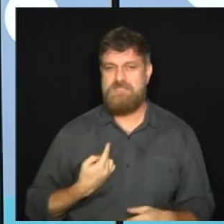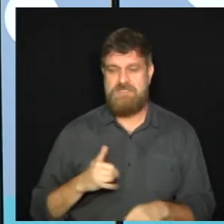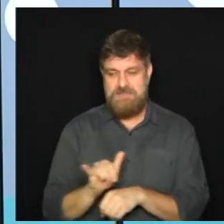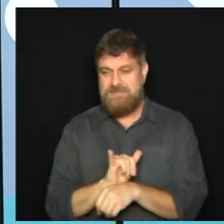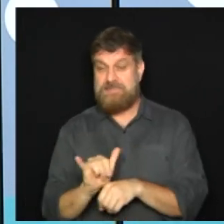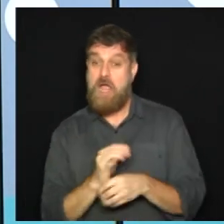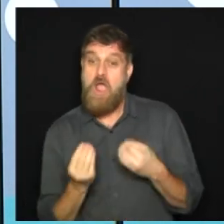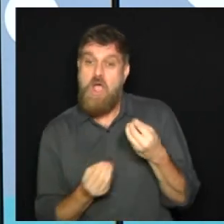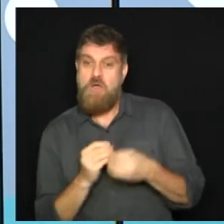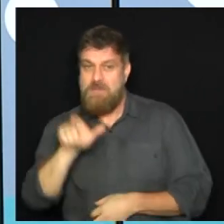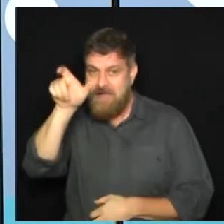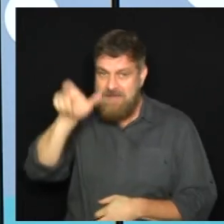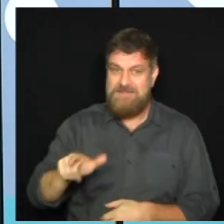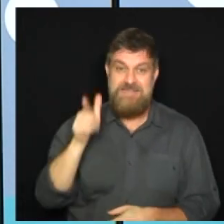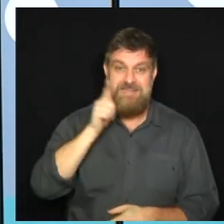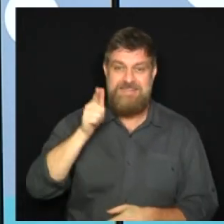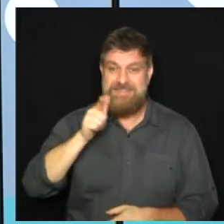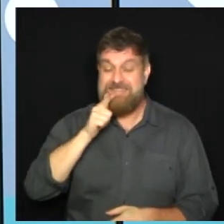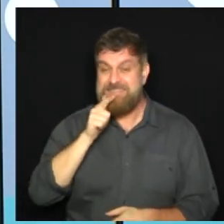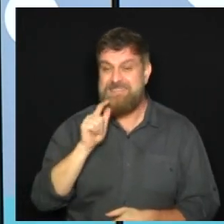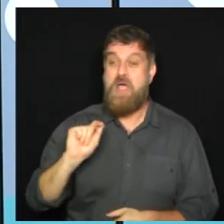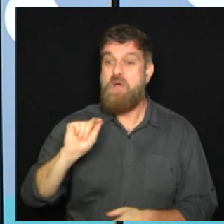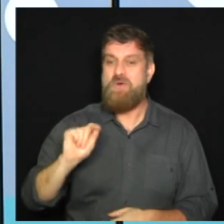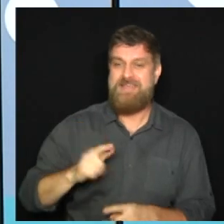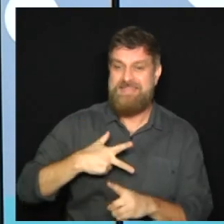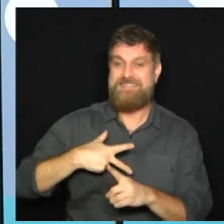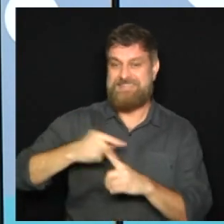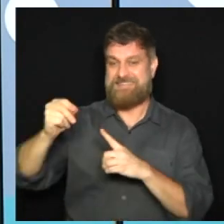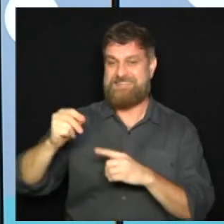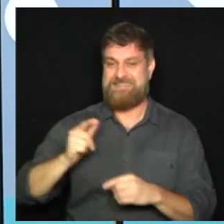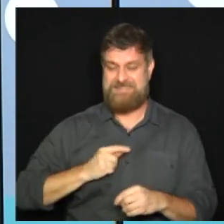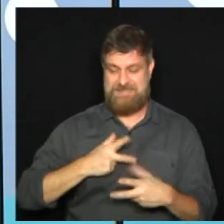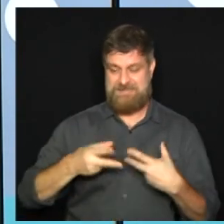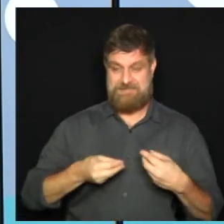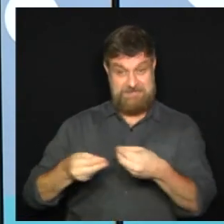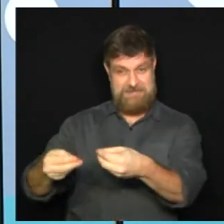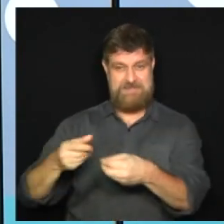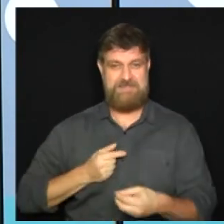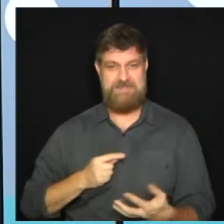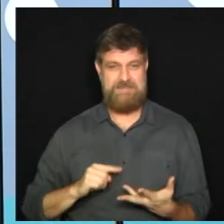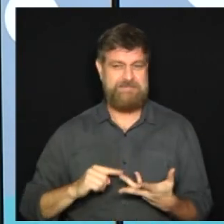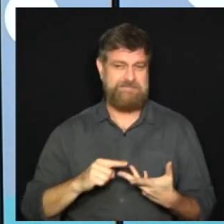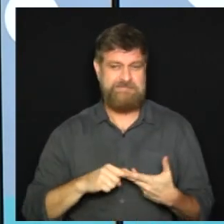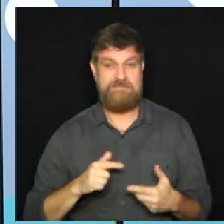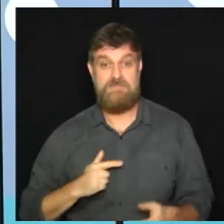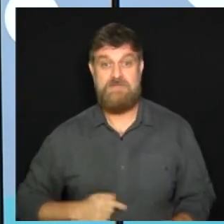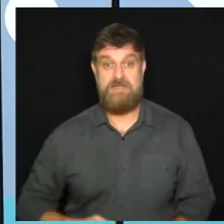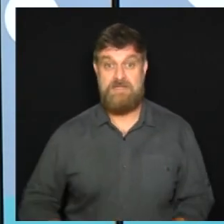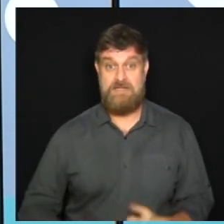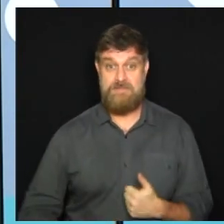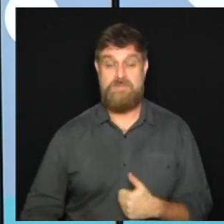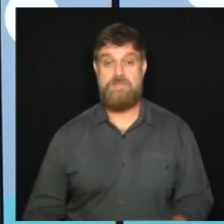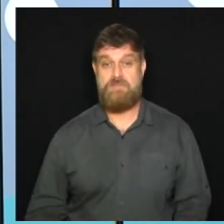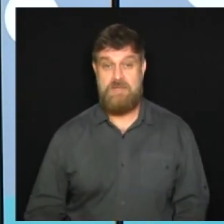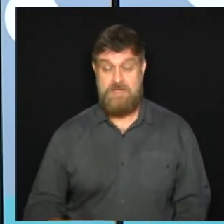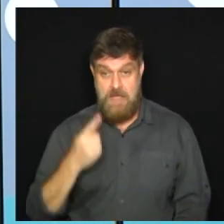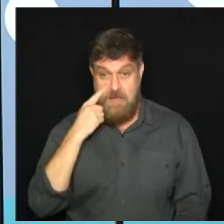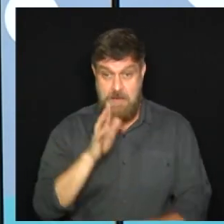da plataforma. E aí, enfim, mas você pode doar o valor que você quiser, é livre